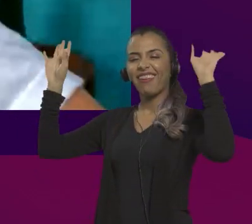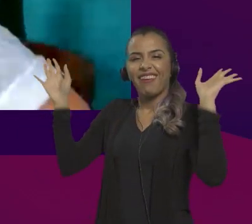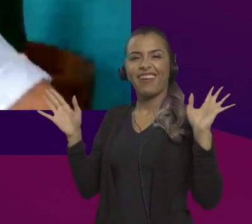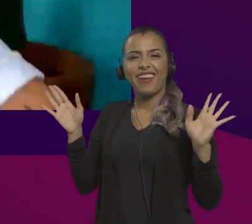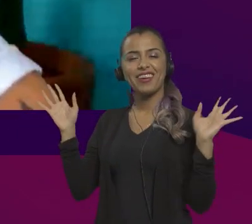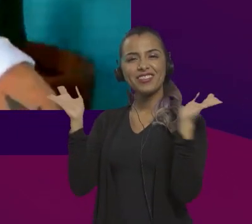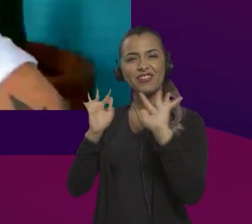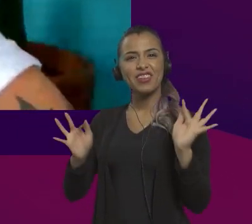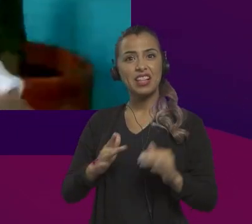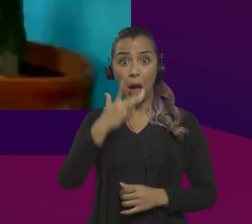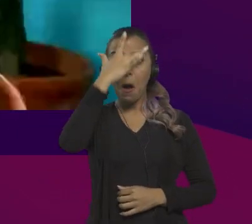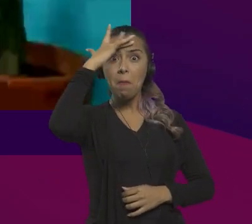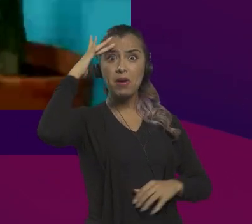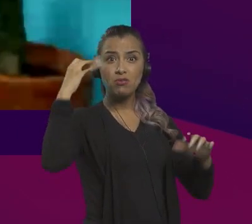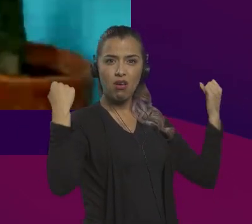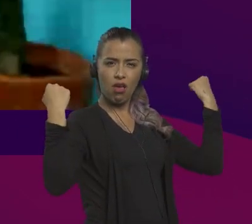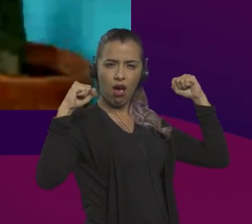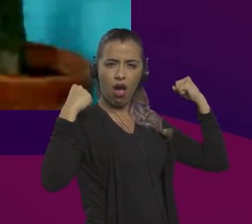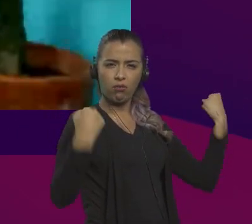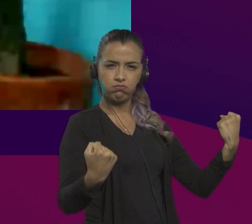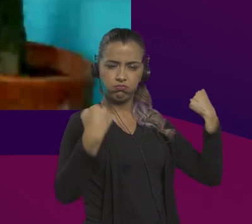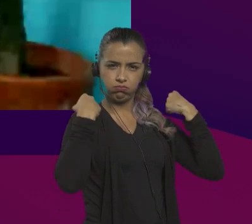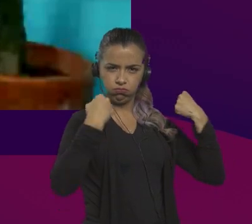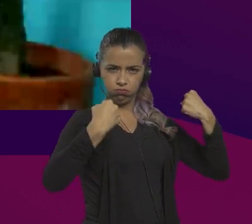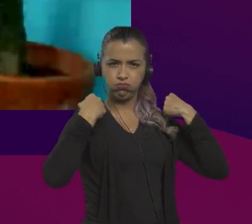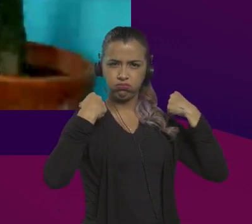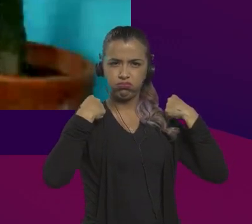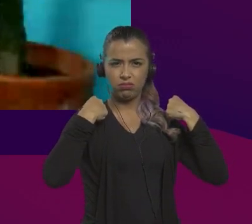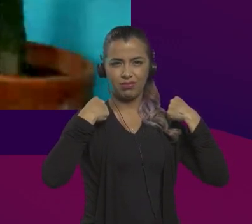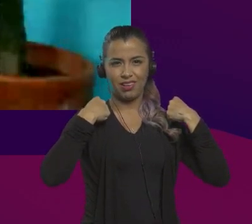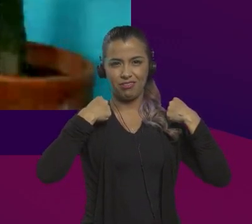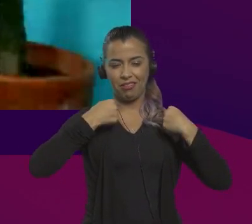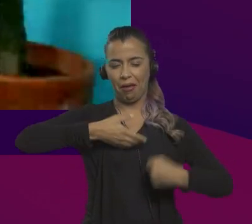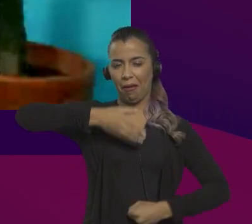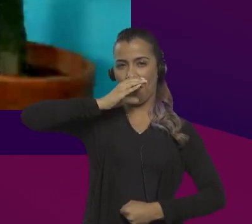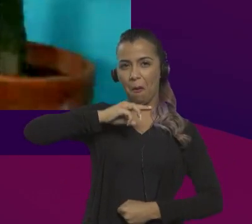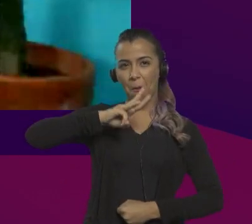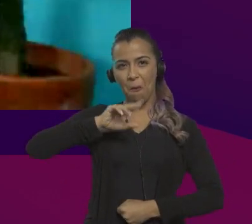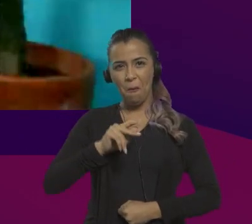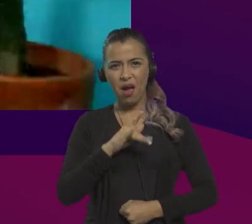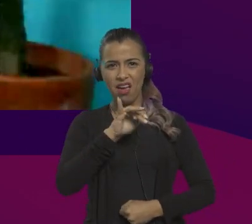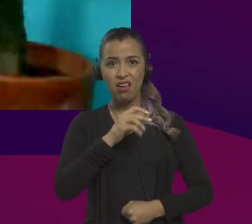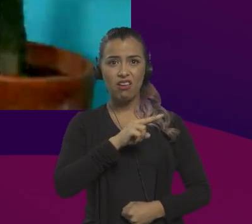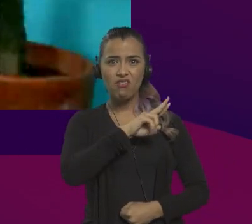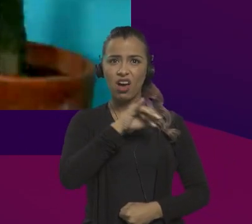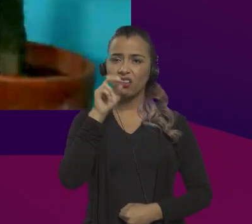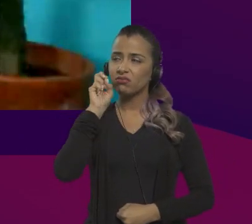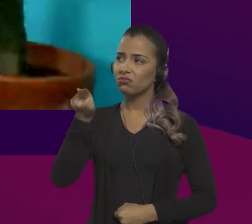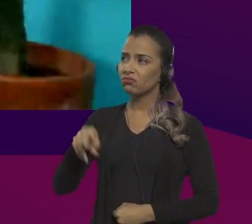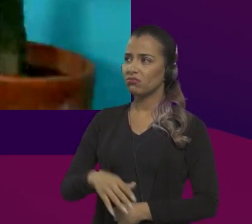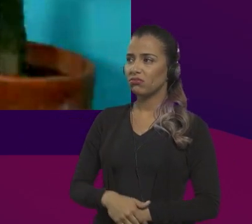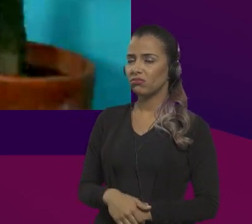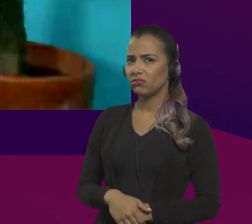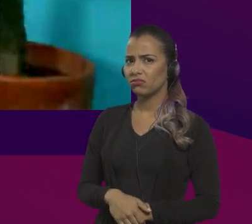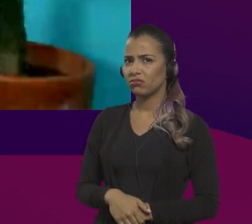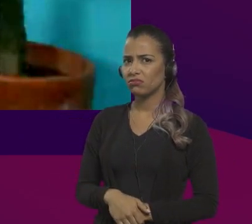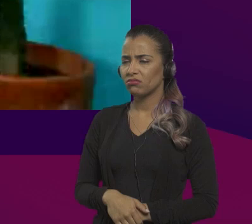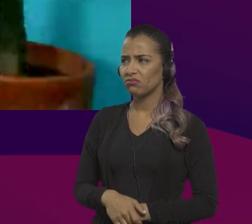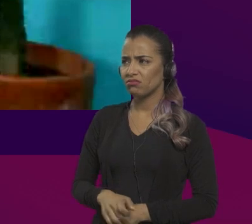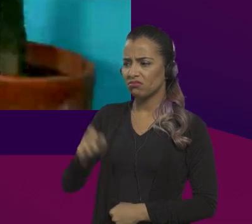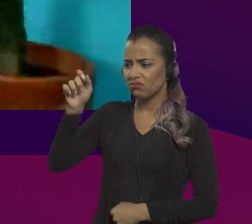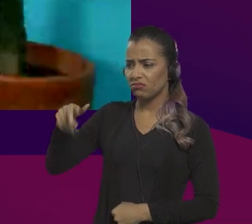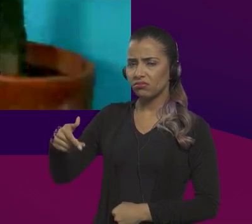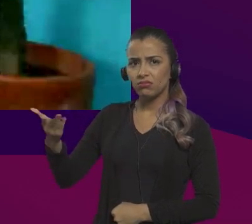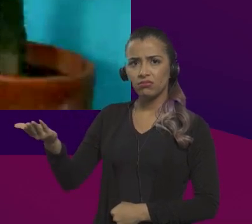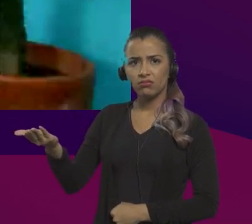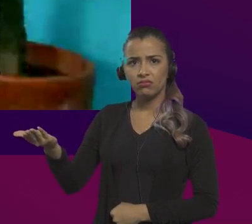do bonde, do Projeto Verão, Maromba, não sei o que lá, Whey Protein, essa galera, ela vai olhar pra gente, vai falar assim, que é isso? Quem eles pensam que